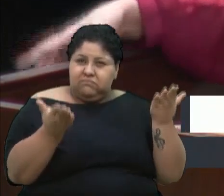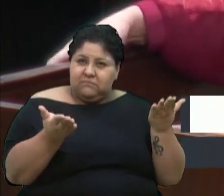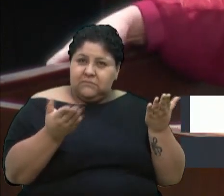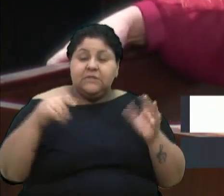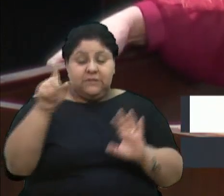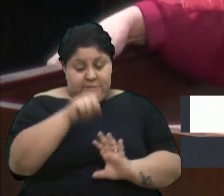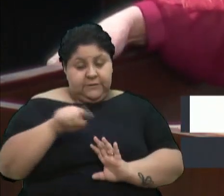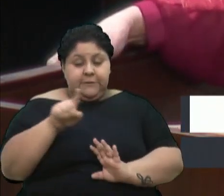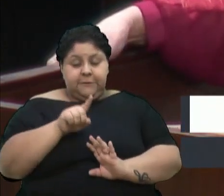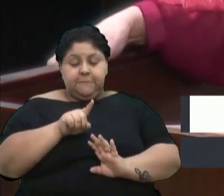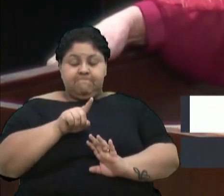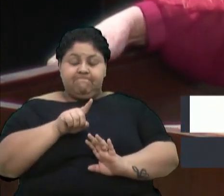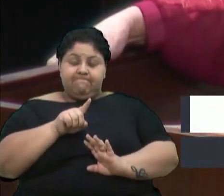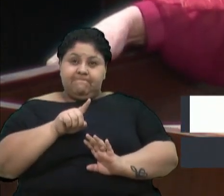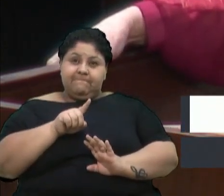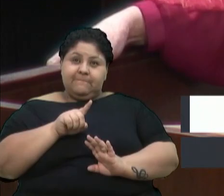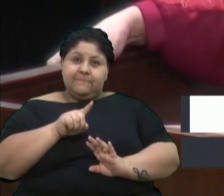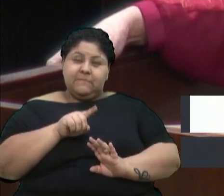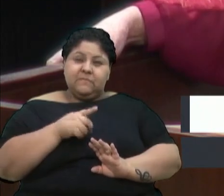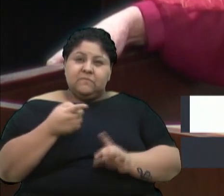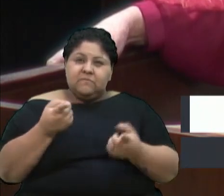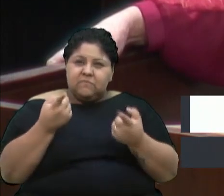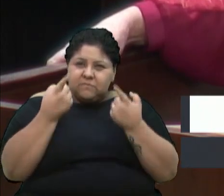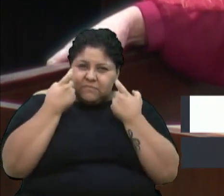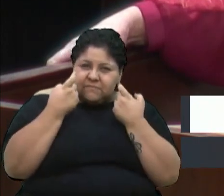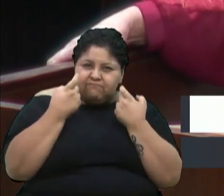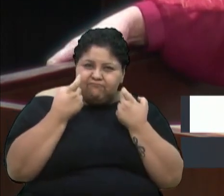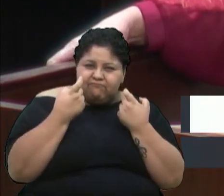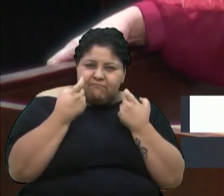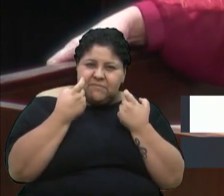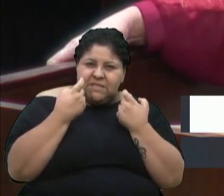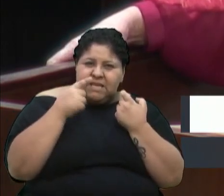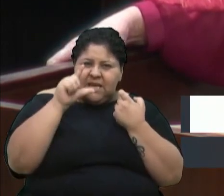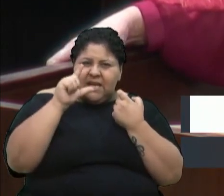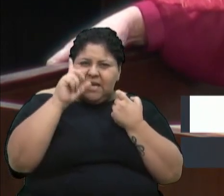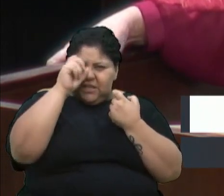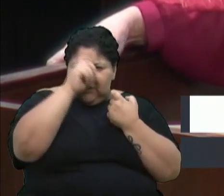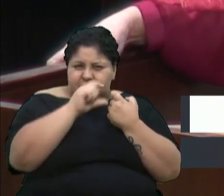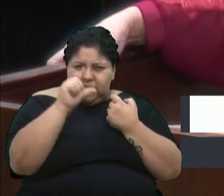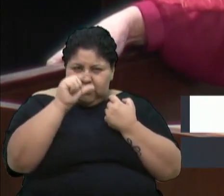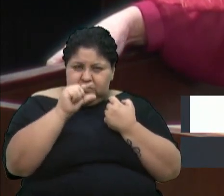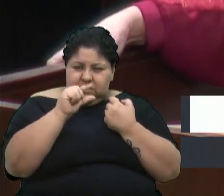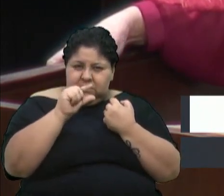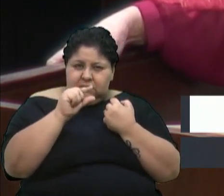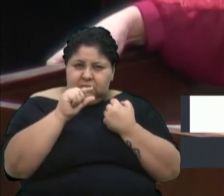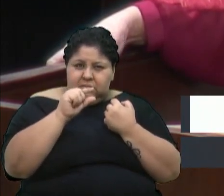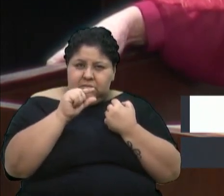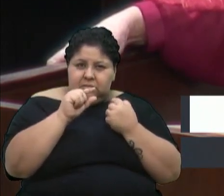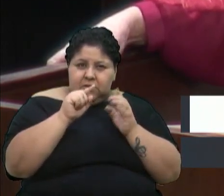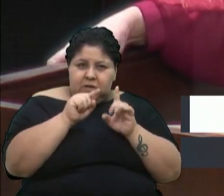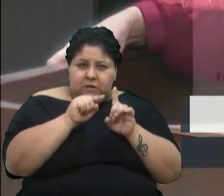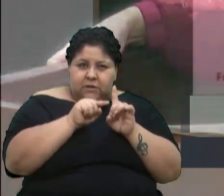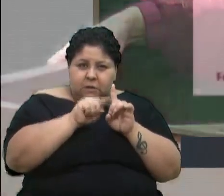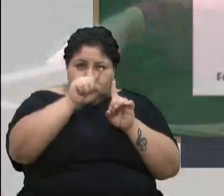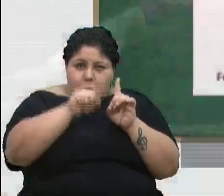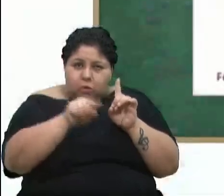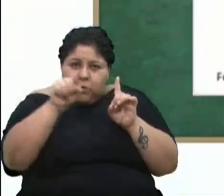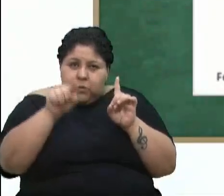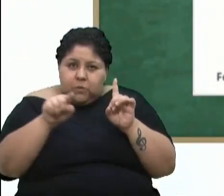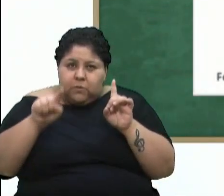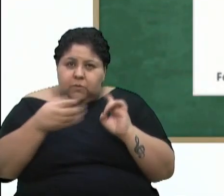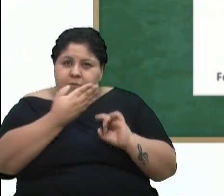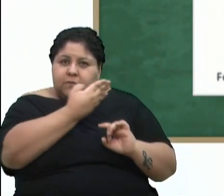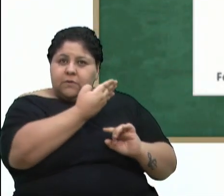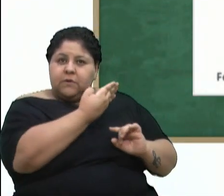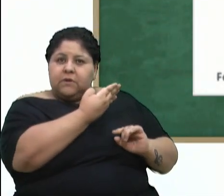gente perceber ali, não dá para ver muito bem o gráfico, né? Mas ele mostra o